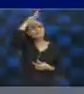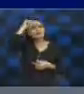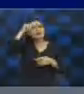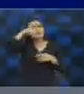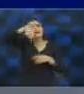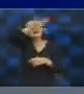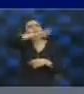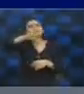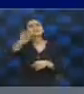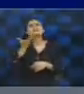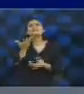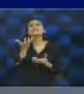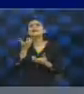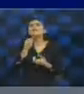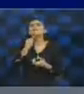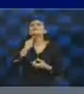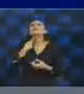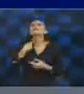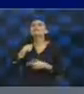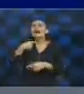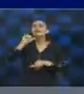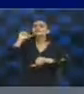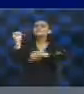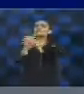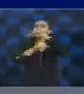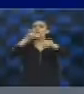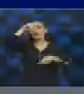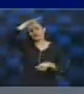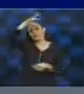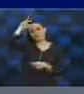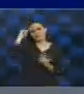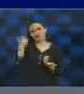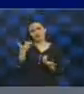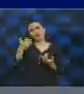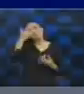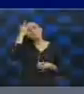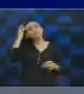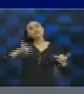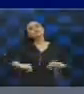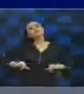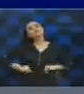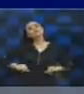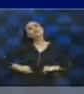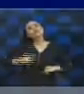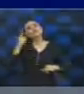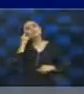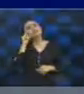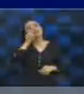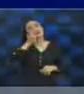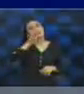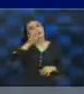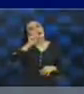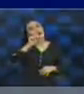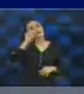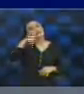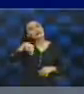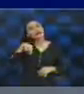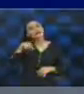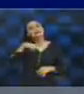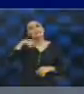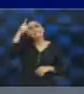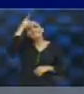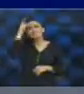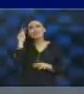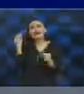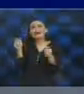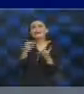dias melhores. Essa gente que sofre, essa gente que atualmente bate na UBS e dizem que está fora da área de